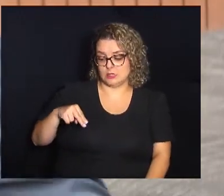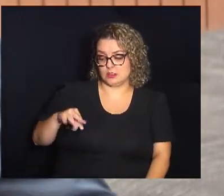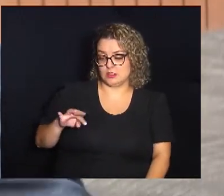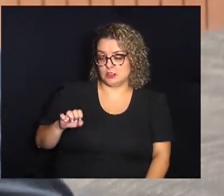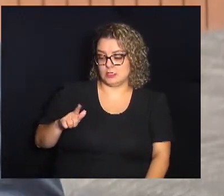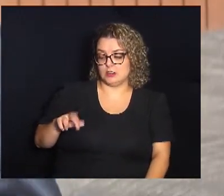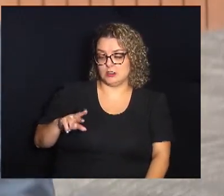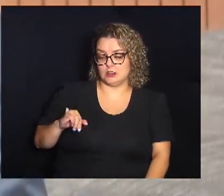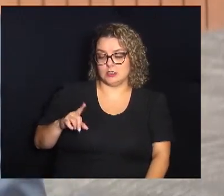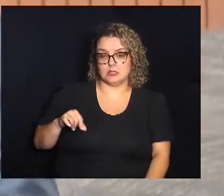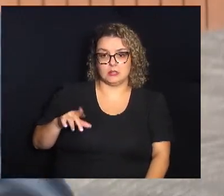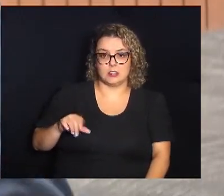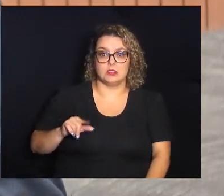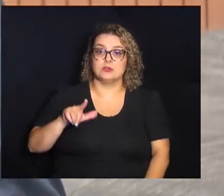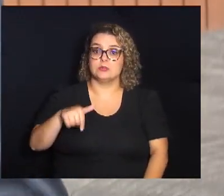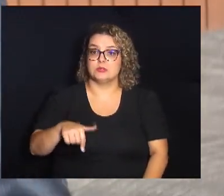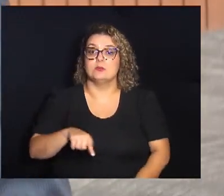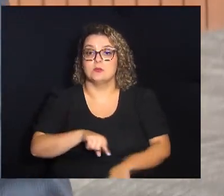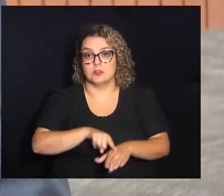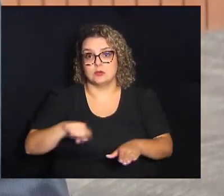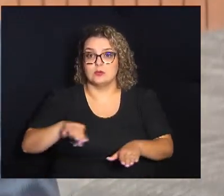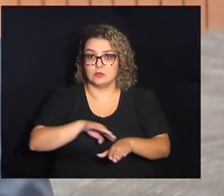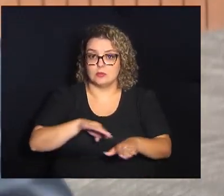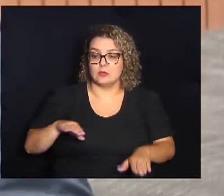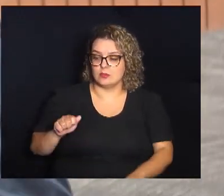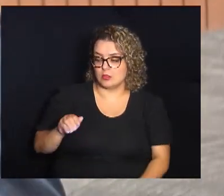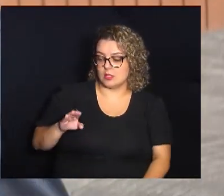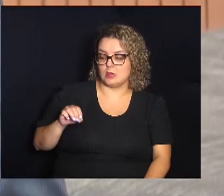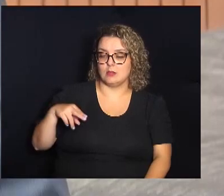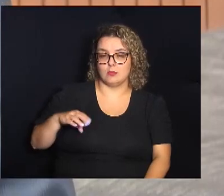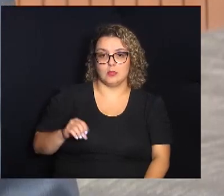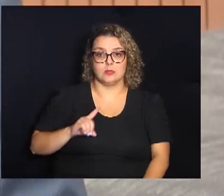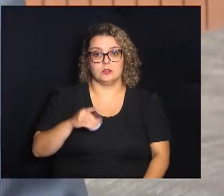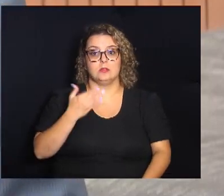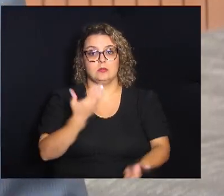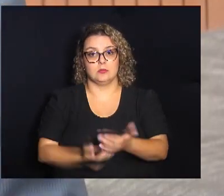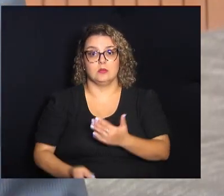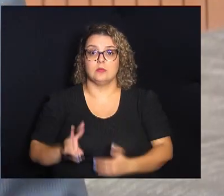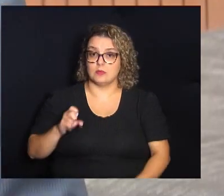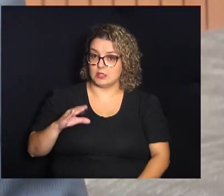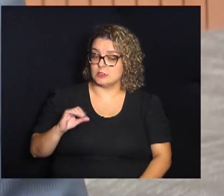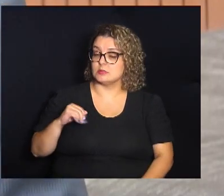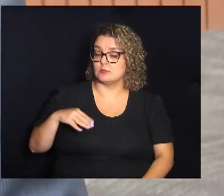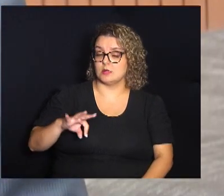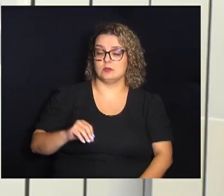também o seu direito ao afastamento e ao abono, não perdendo os seus vencimentos.